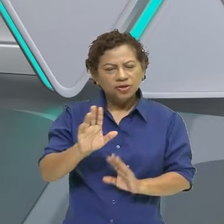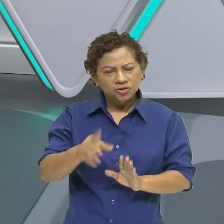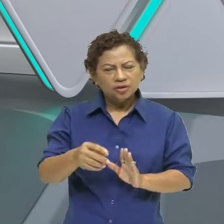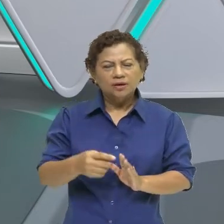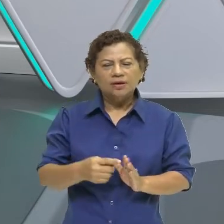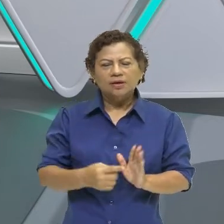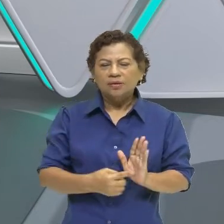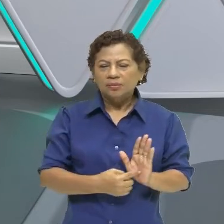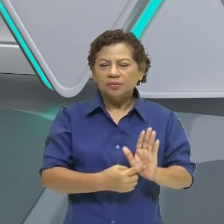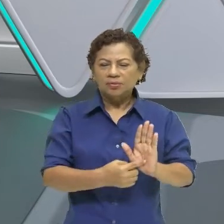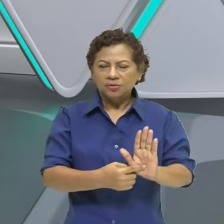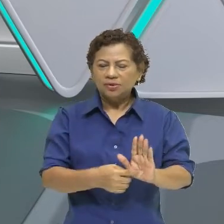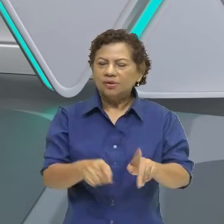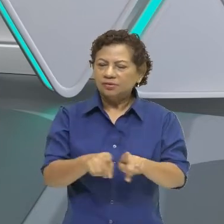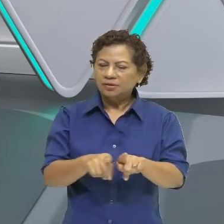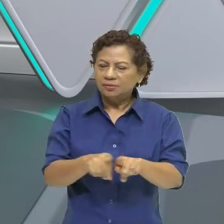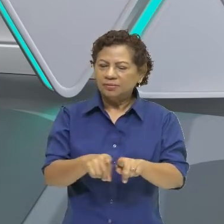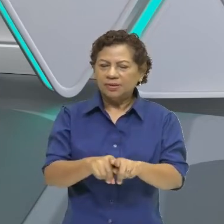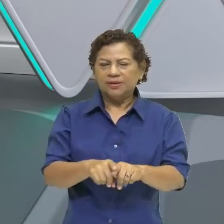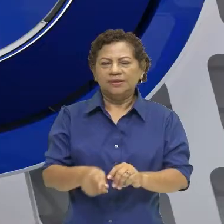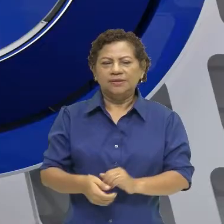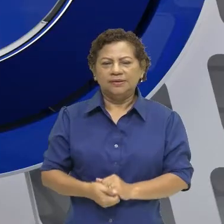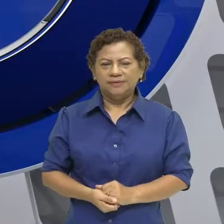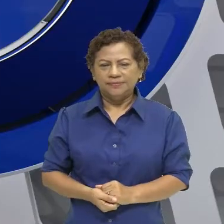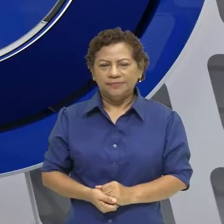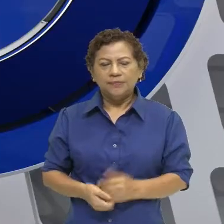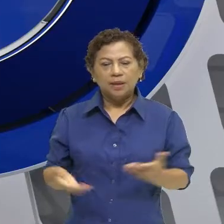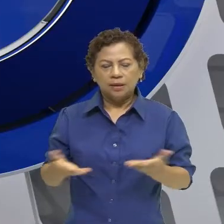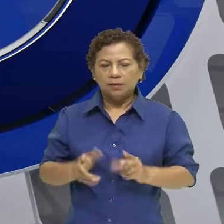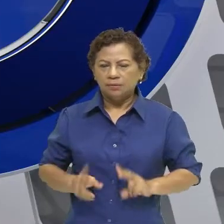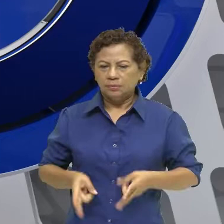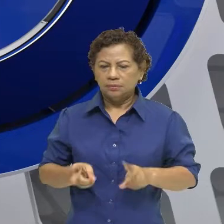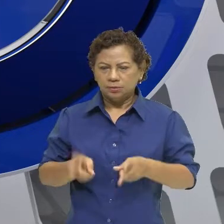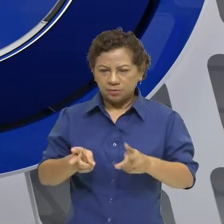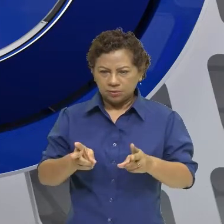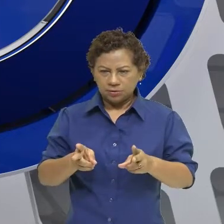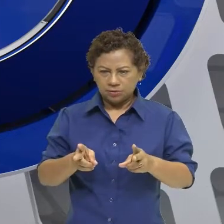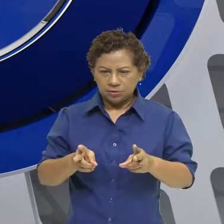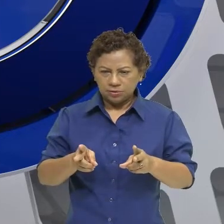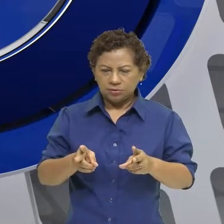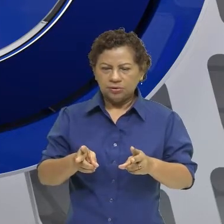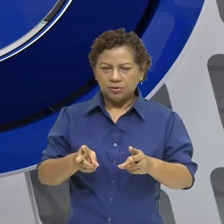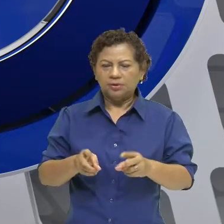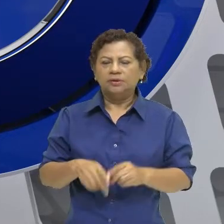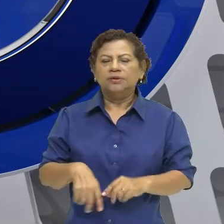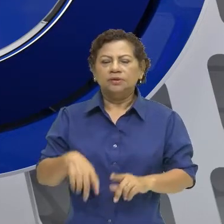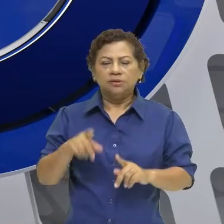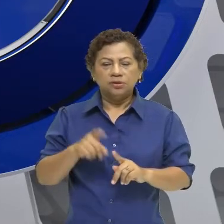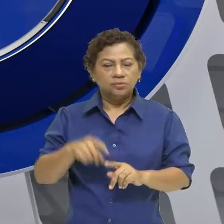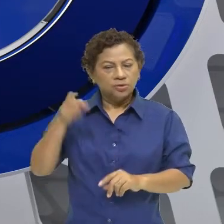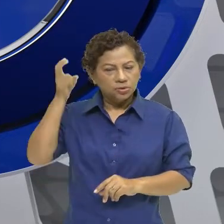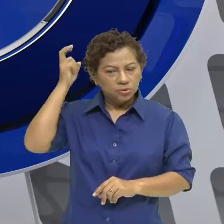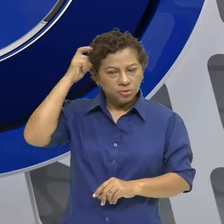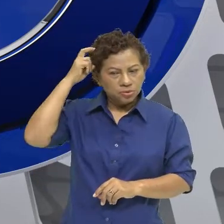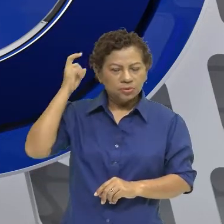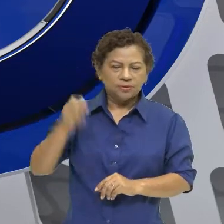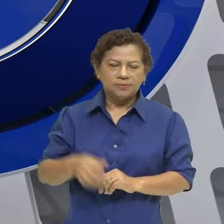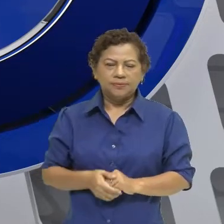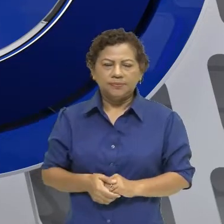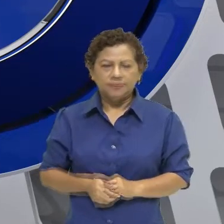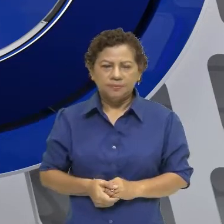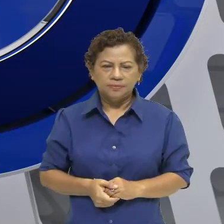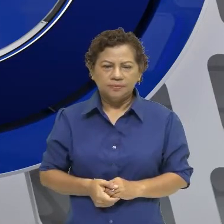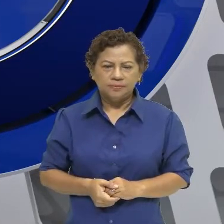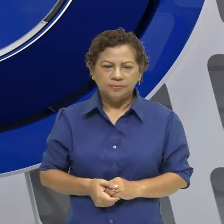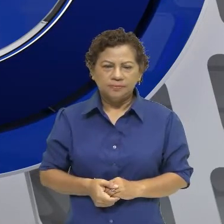gente. E agora nós vamos continuar conversando sobre essas culturas, né? Vamos ver o nosso objeto de